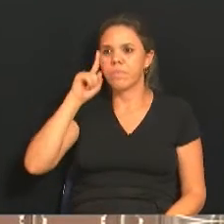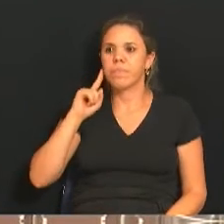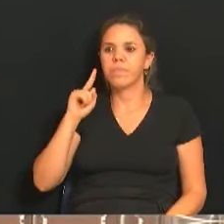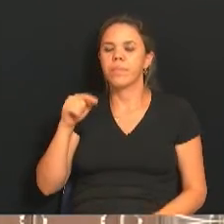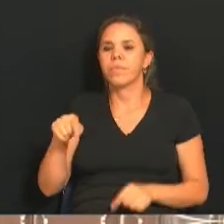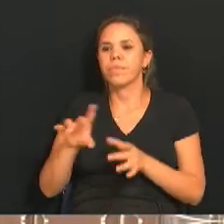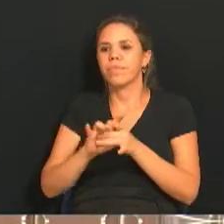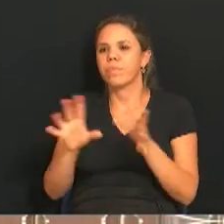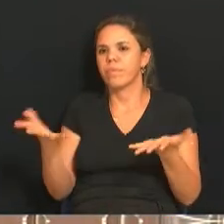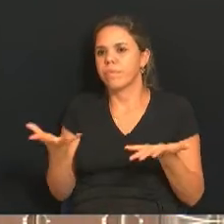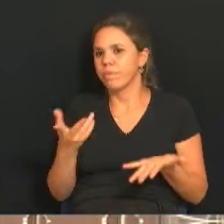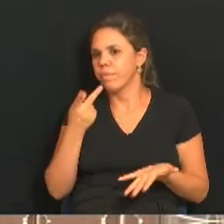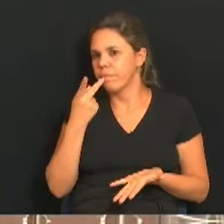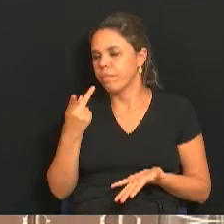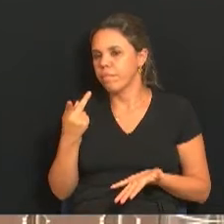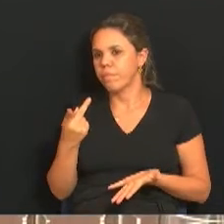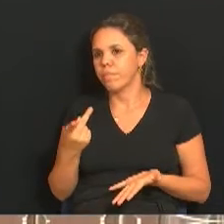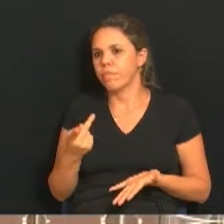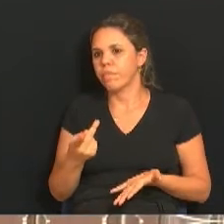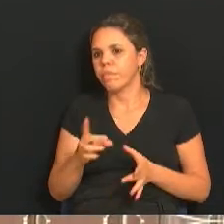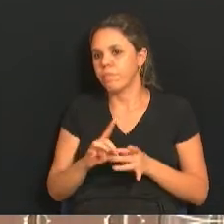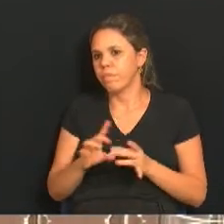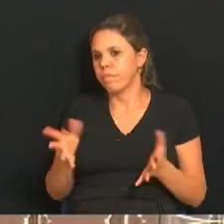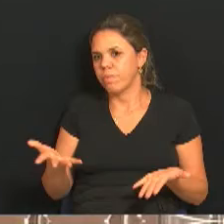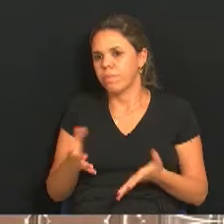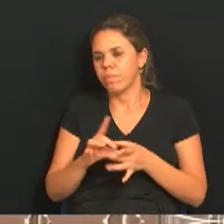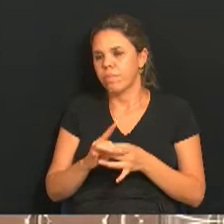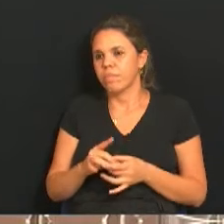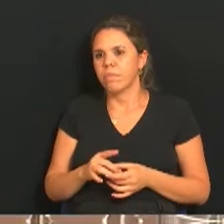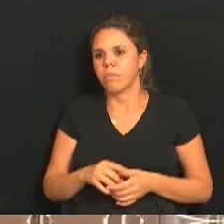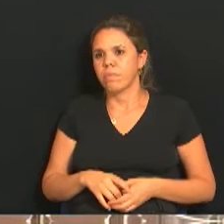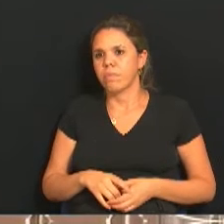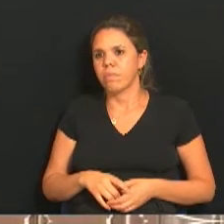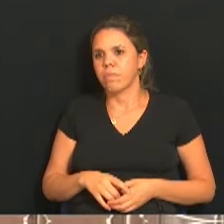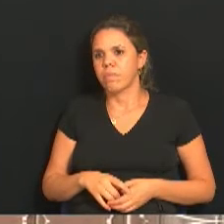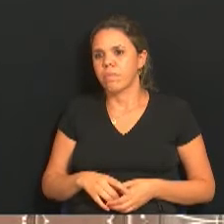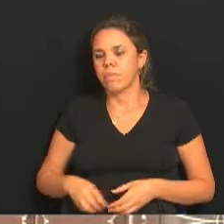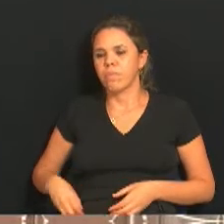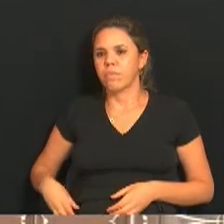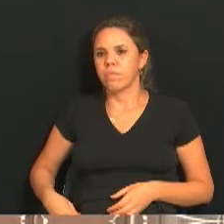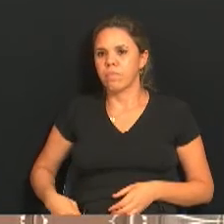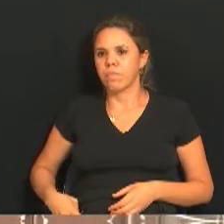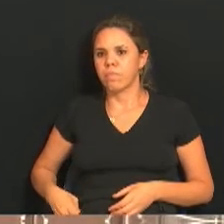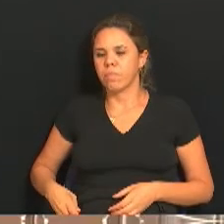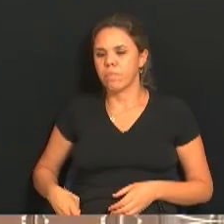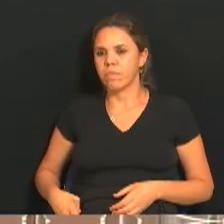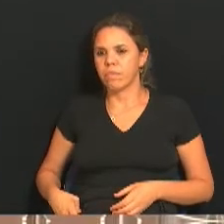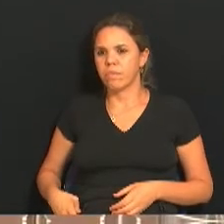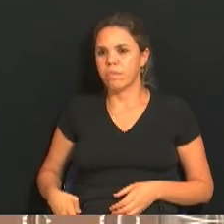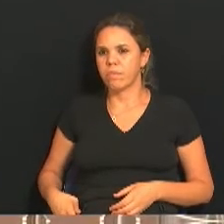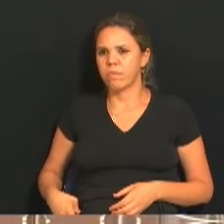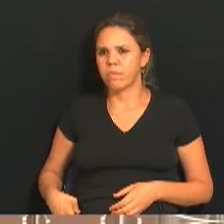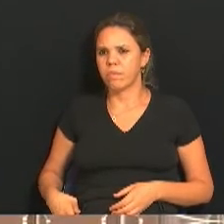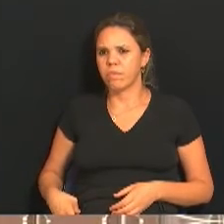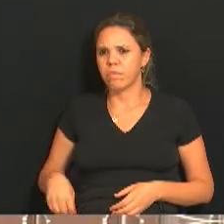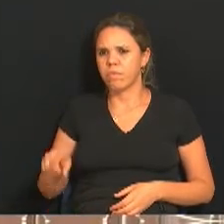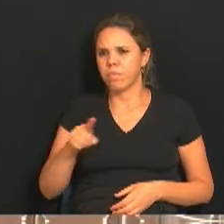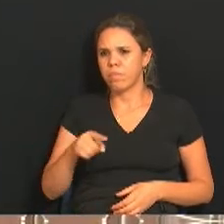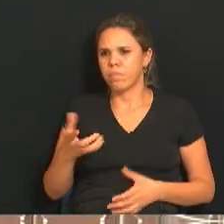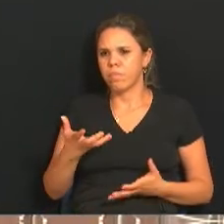vontade, se você quiser ser a primeira a falar, ou deixar o William e a Maria Aparecida e você falar ao final, o que você